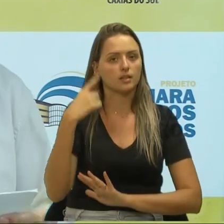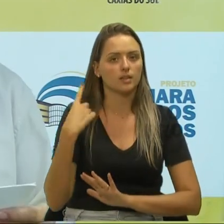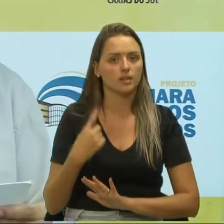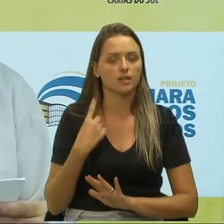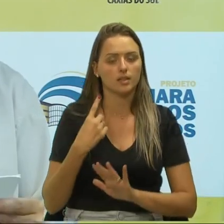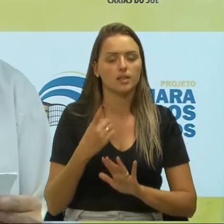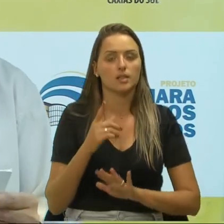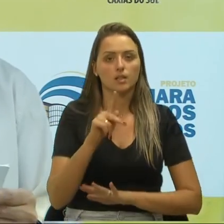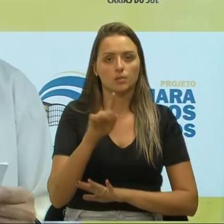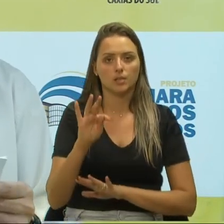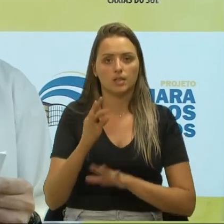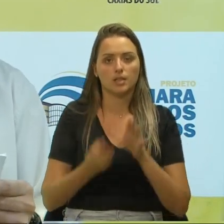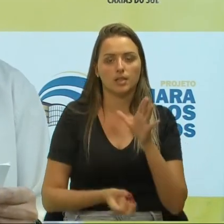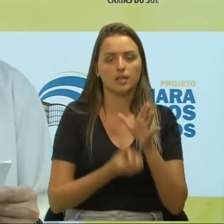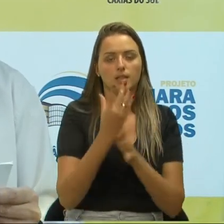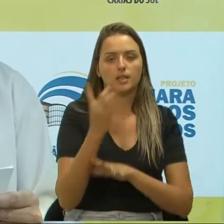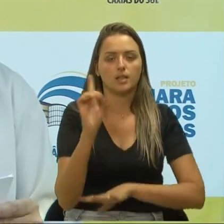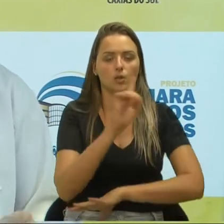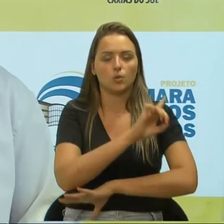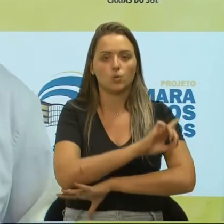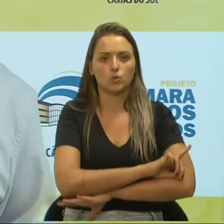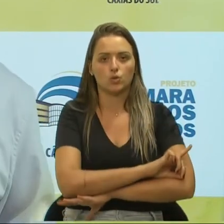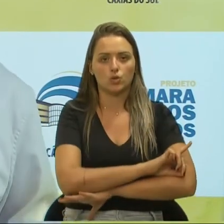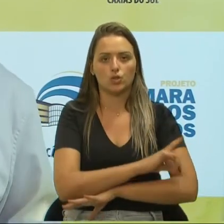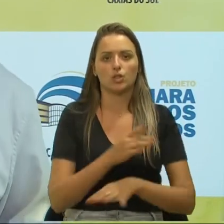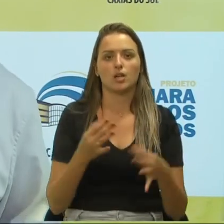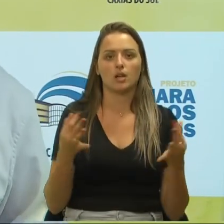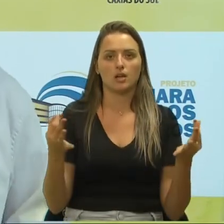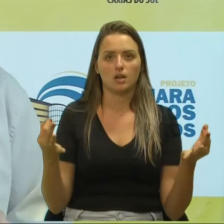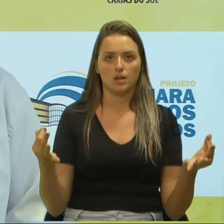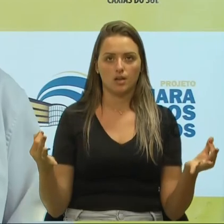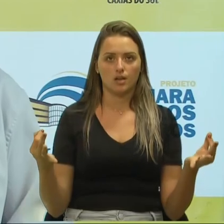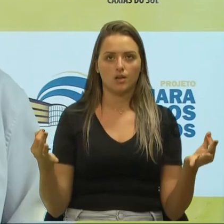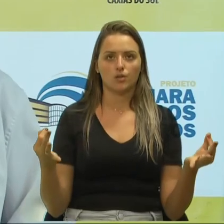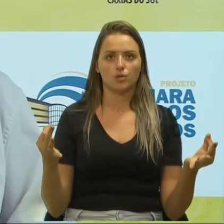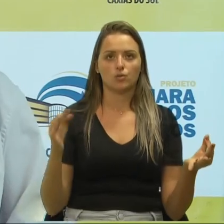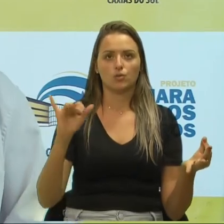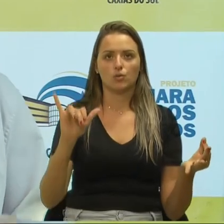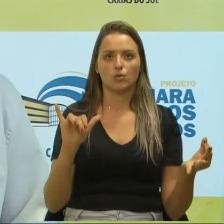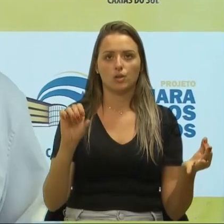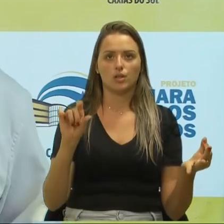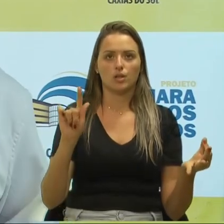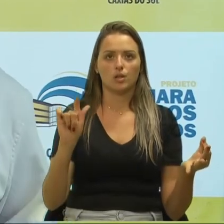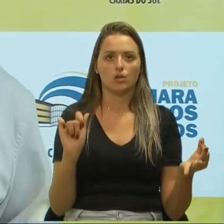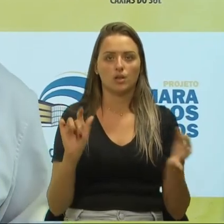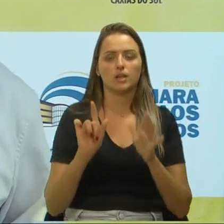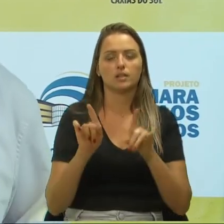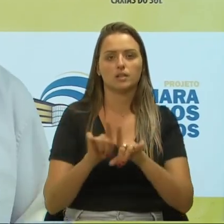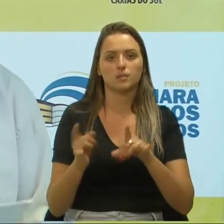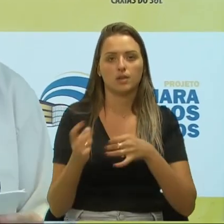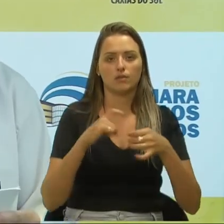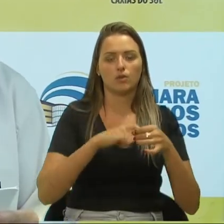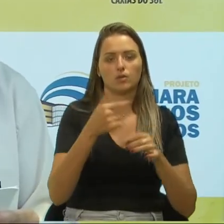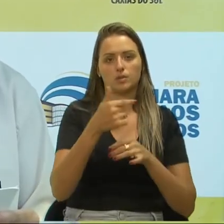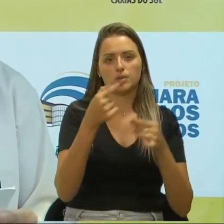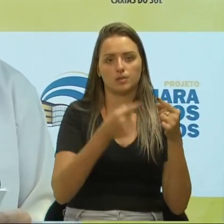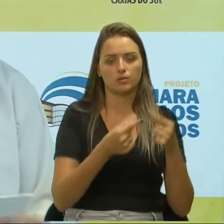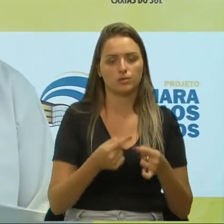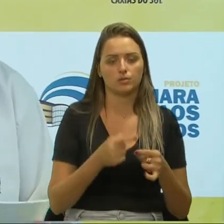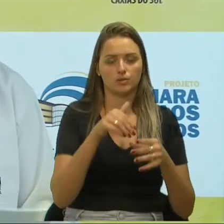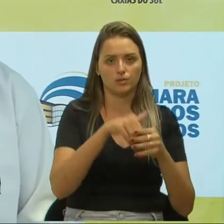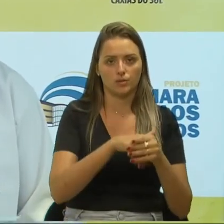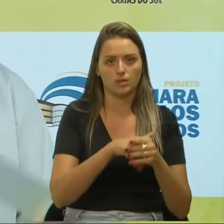Denise Pessoa do PT, que institui o Dia Municipal do Yoga em Caxias do Sul. Também em primeira discussão, retornará para a segunda discussão e